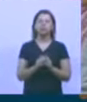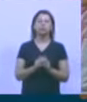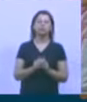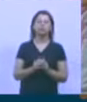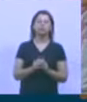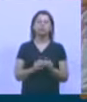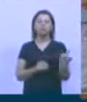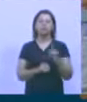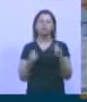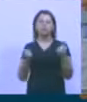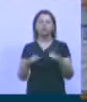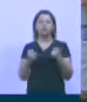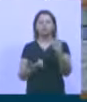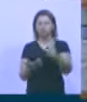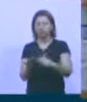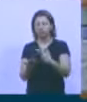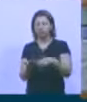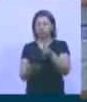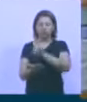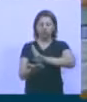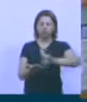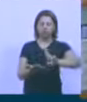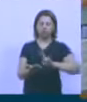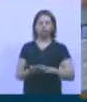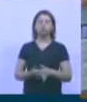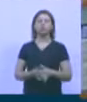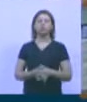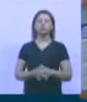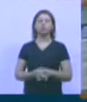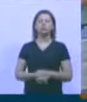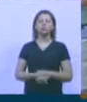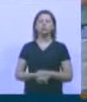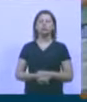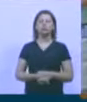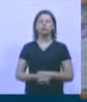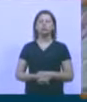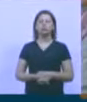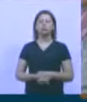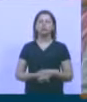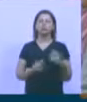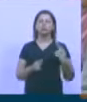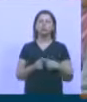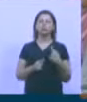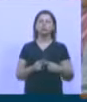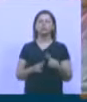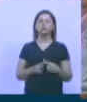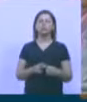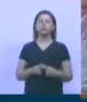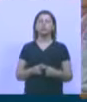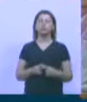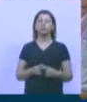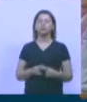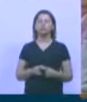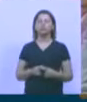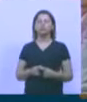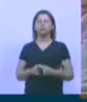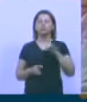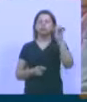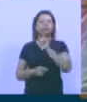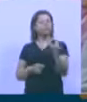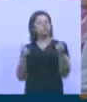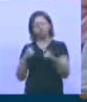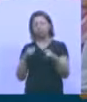na palma da mão. God does not need a memo pad. Porque não há necessidade para Deus escrever, porque Ele